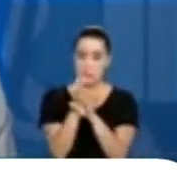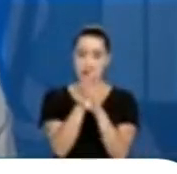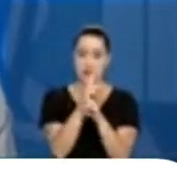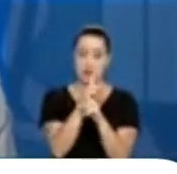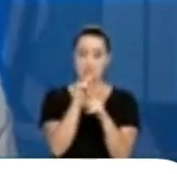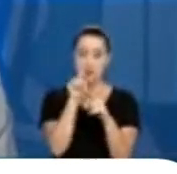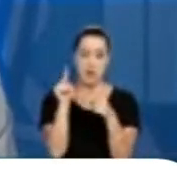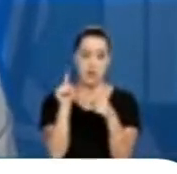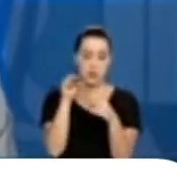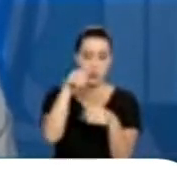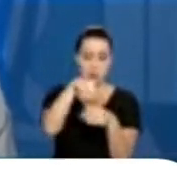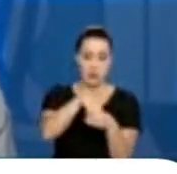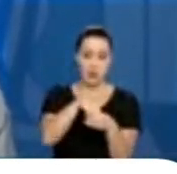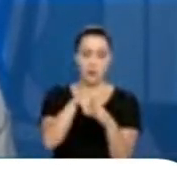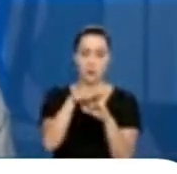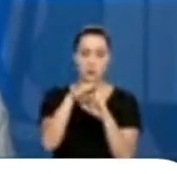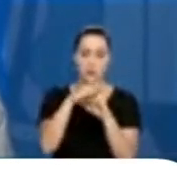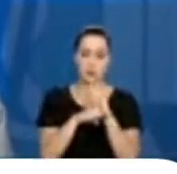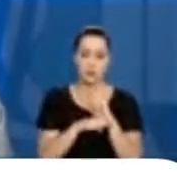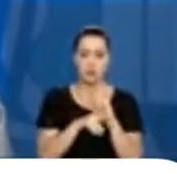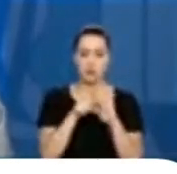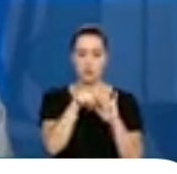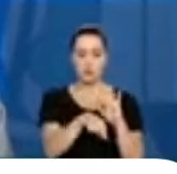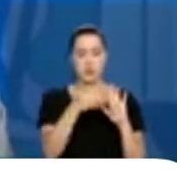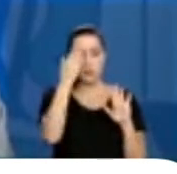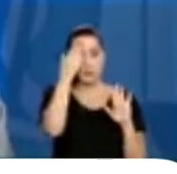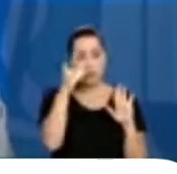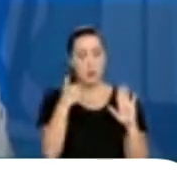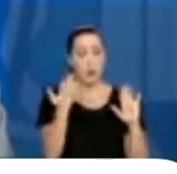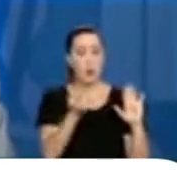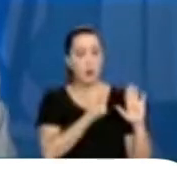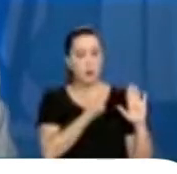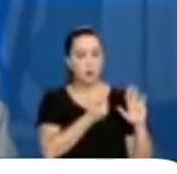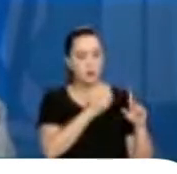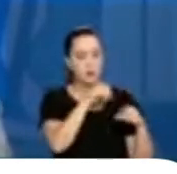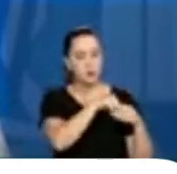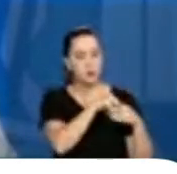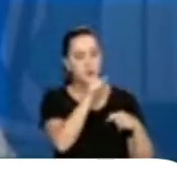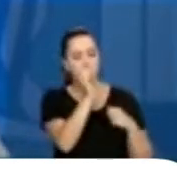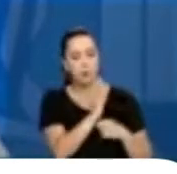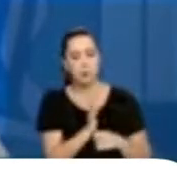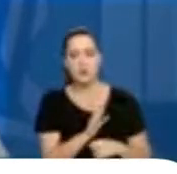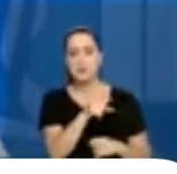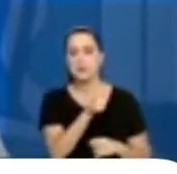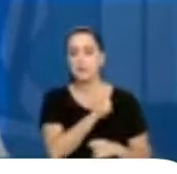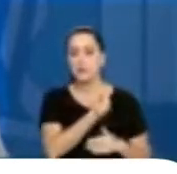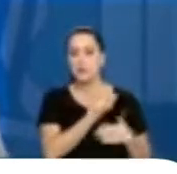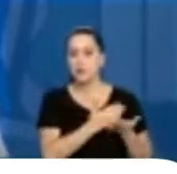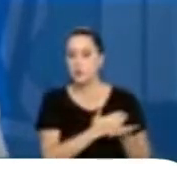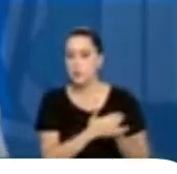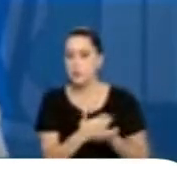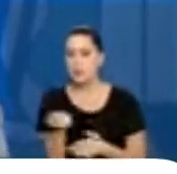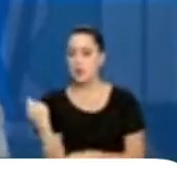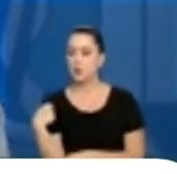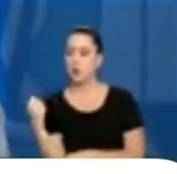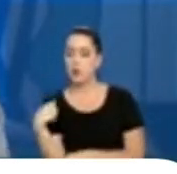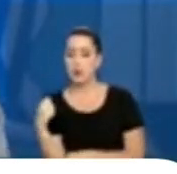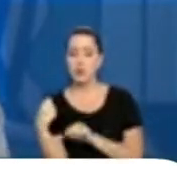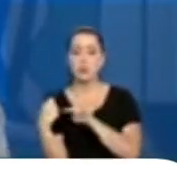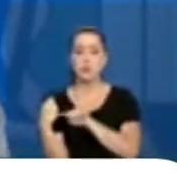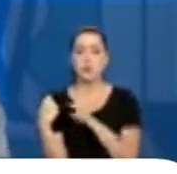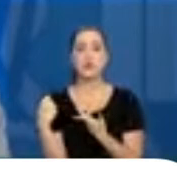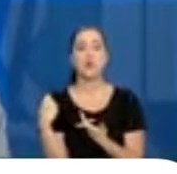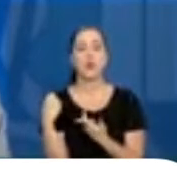projeto, que é o estudo de prevalência populacional no Brasil. Os dados preliminares que foram iniciados no Rio Grande do Sul demonstraram